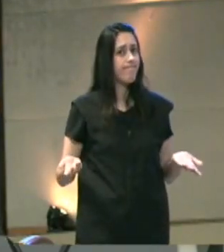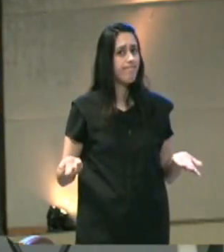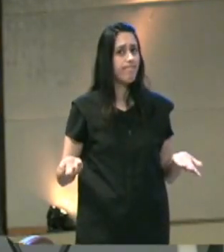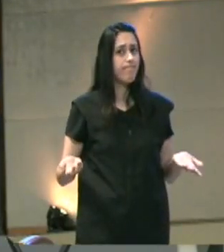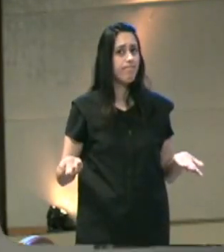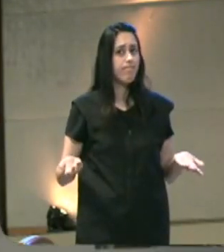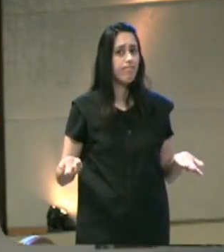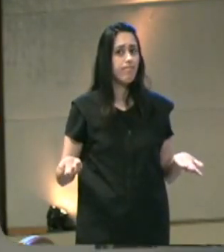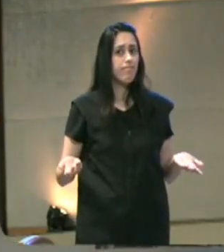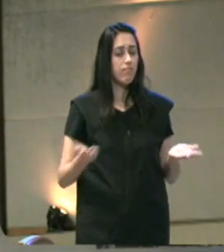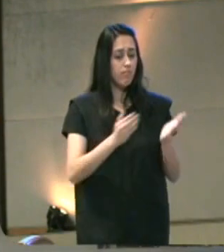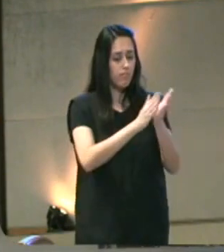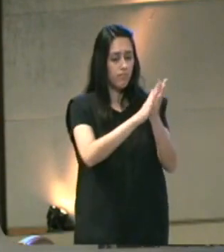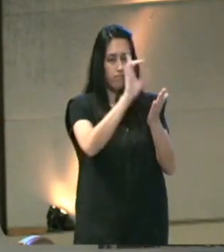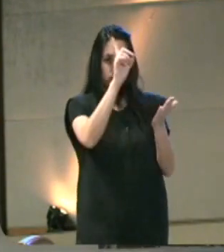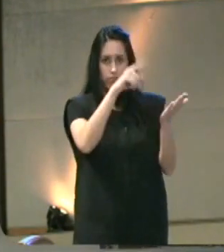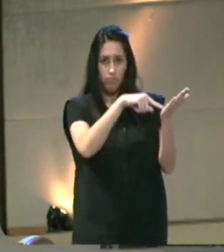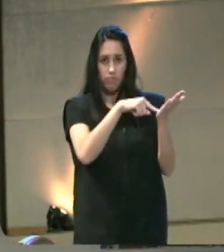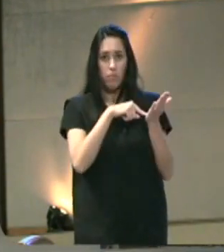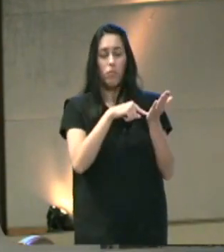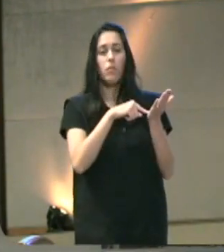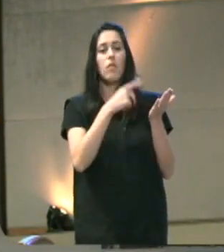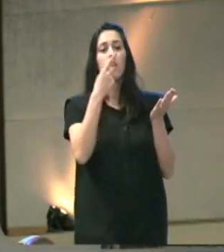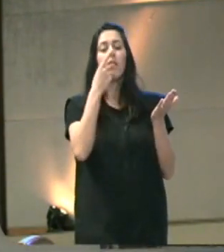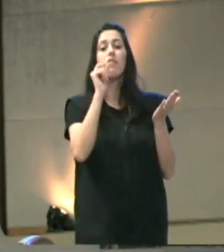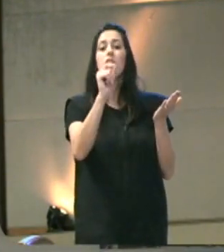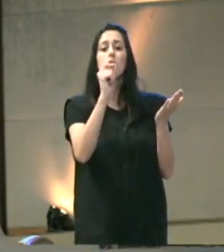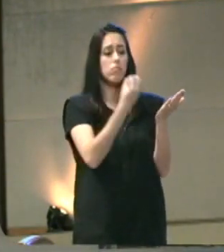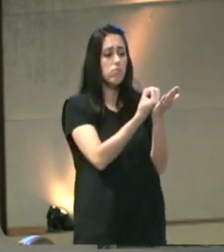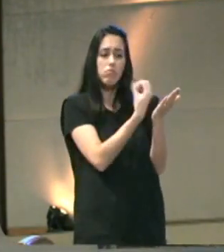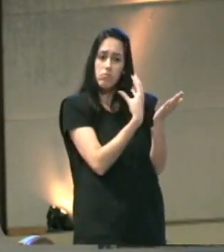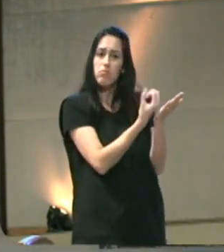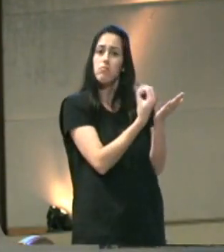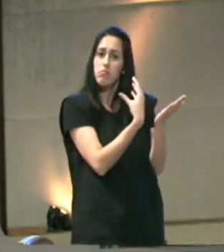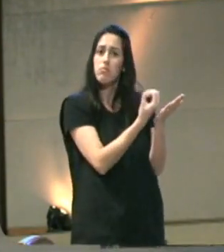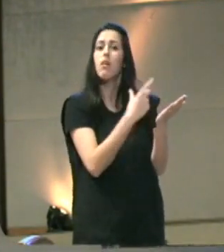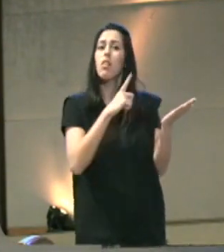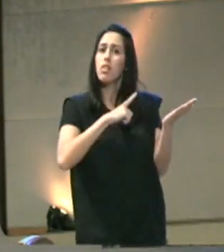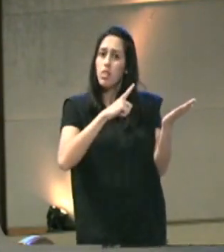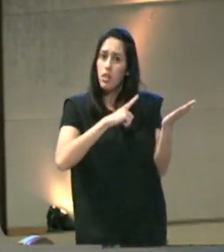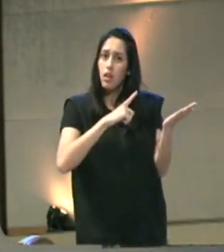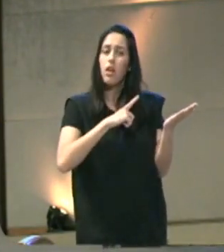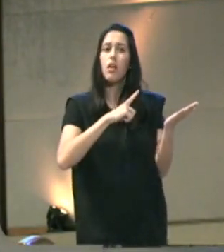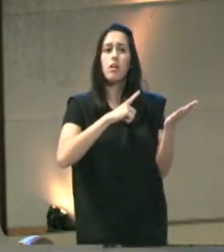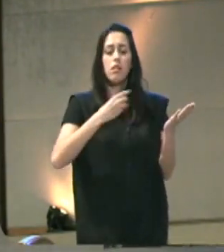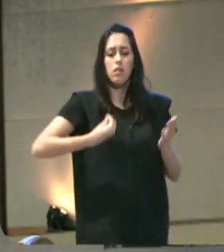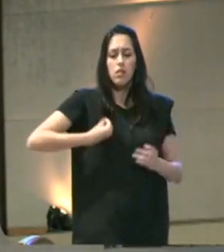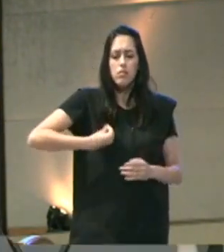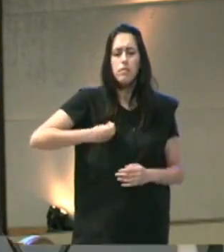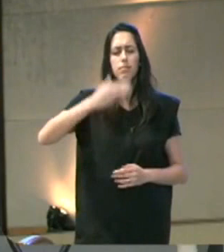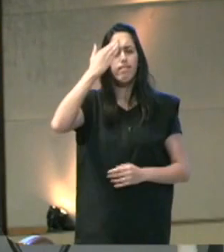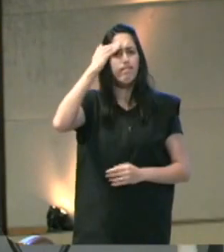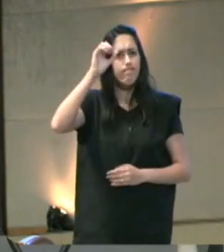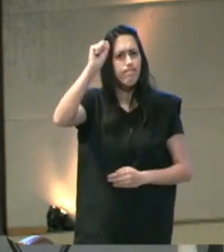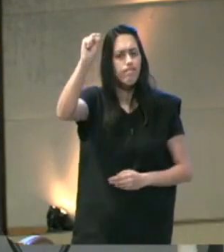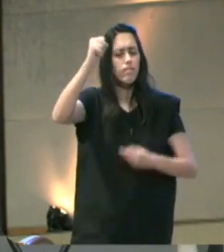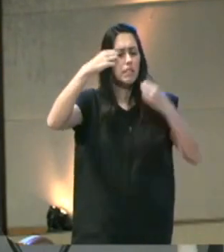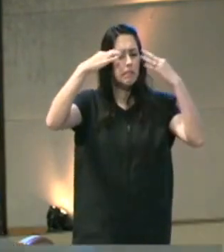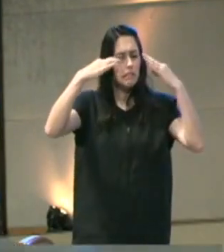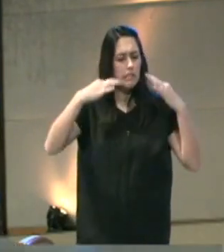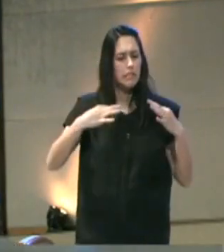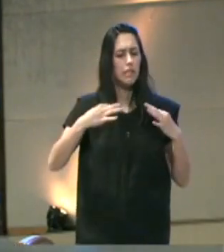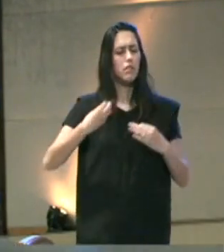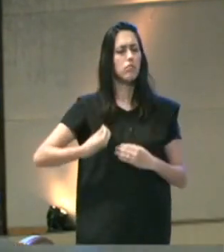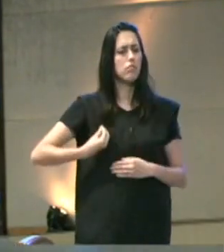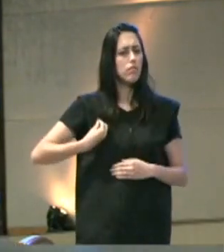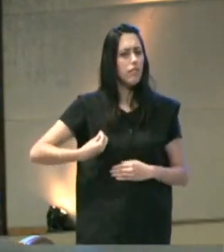Sabe que a palavra de Deus, ela tem recursos para nós aprendermos a viver com sabedoria em todas as